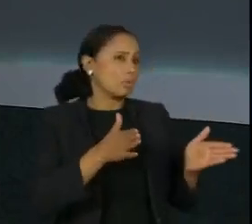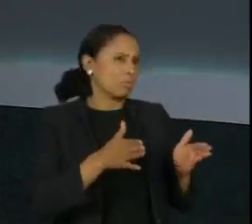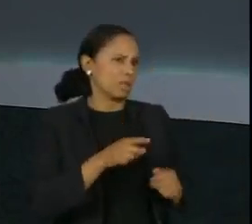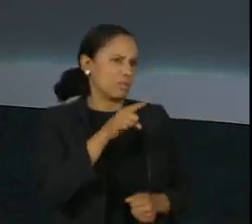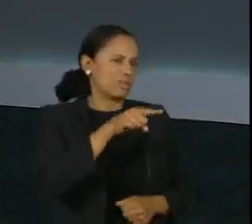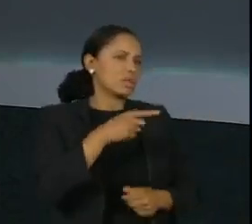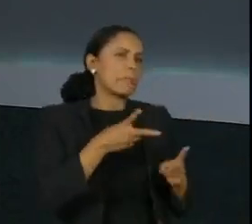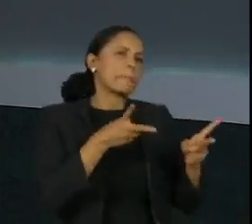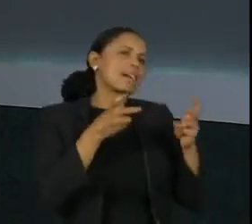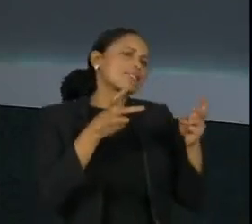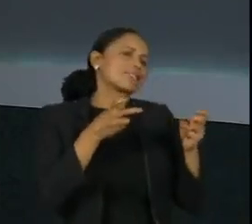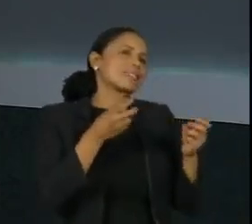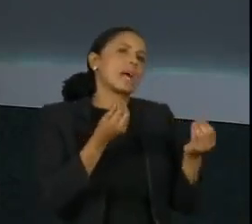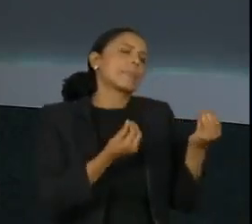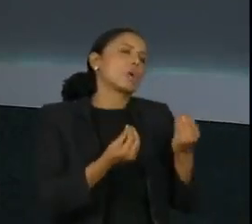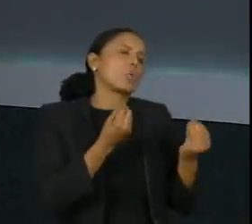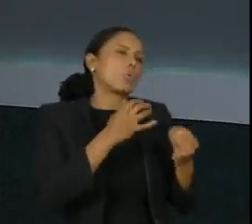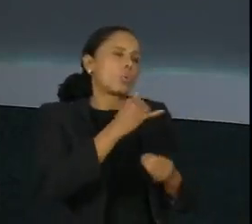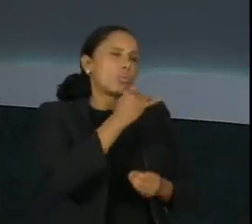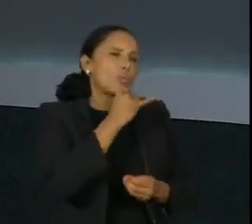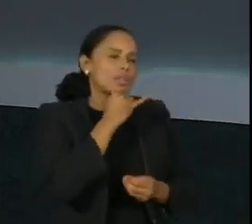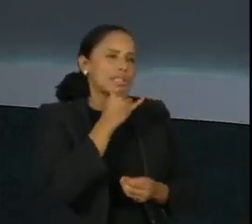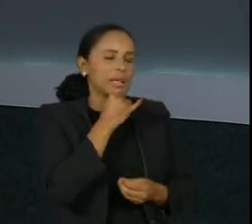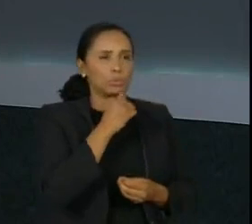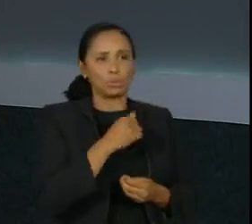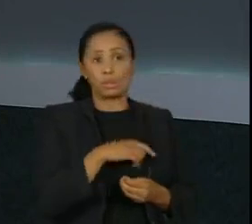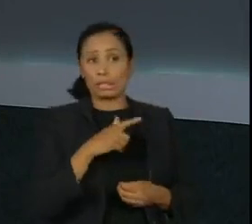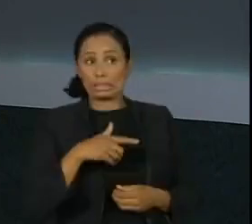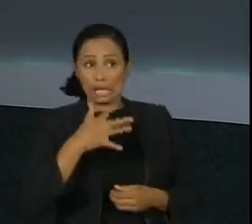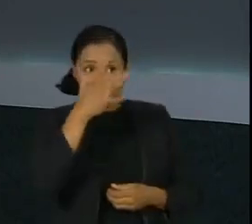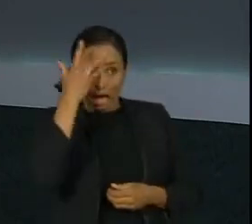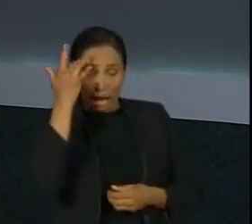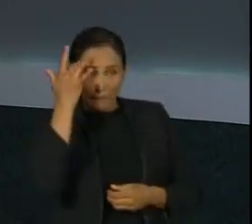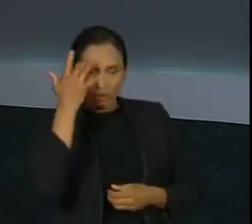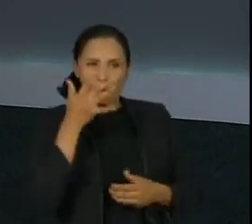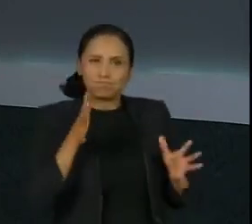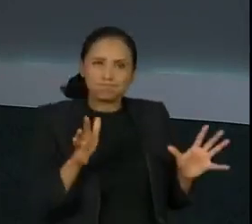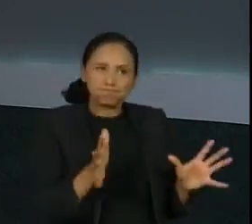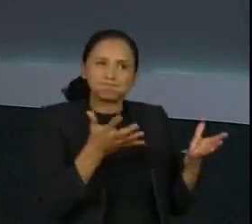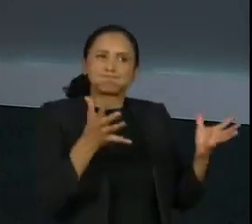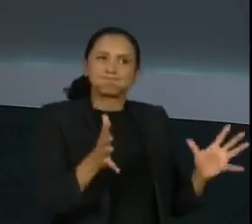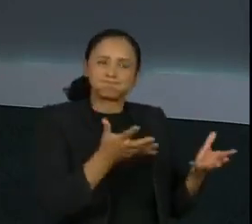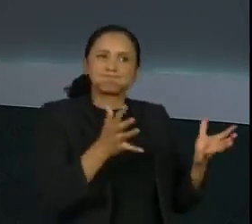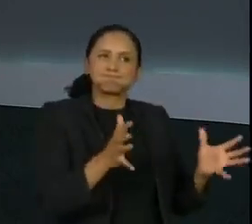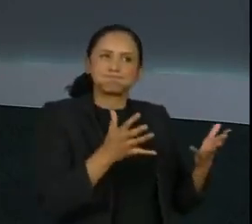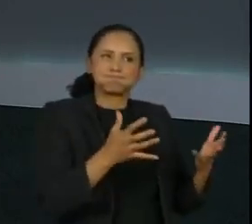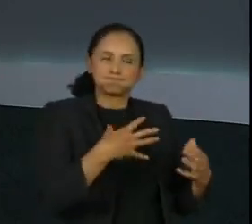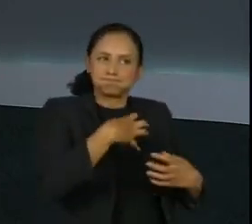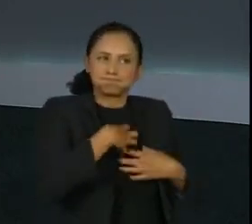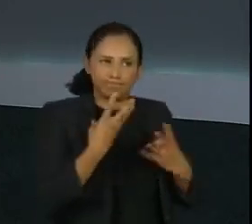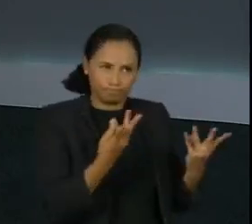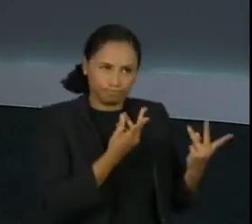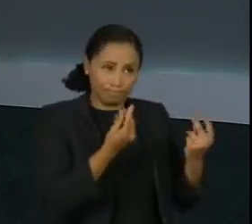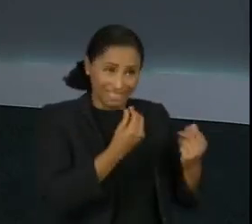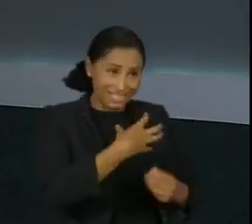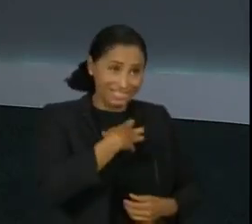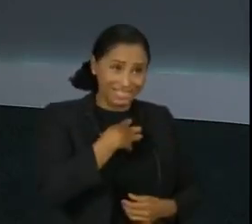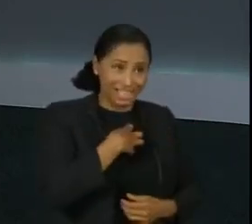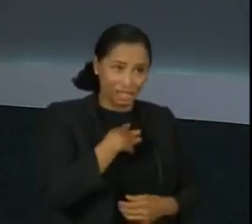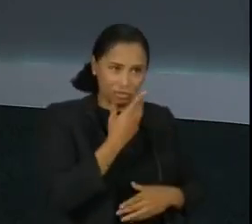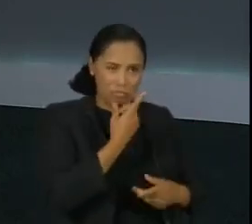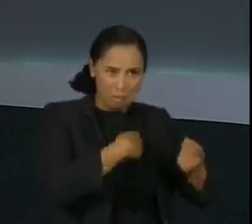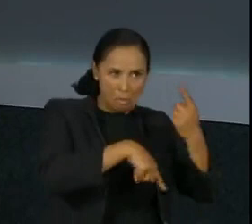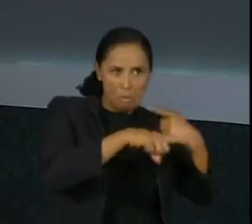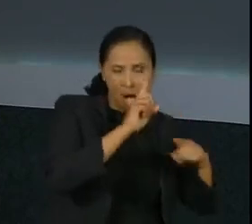você percebe em relação aos incentivos ou a falta de incentivo para conseguir se manter e seguir numa carreira como a que